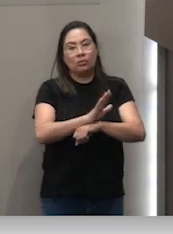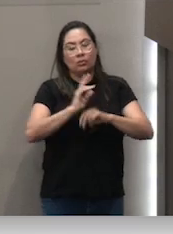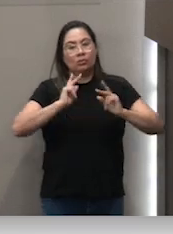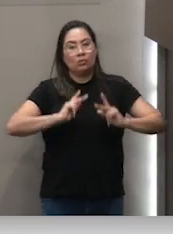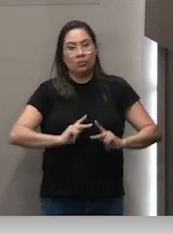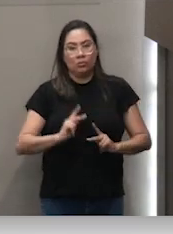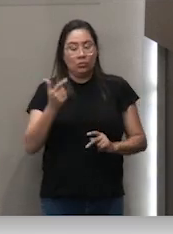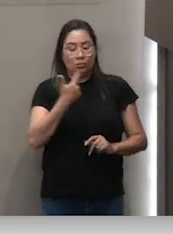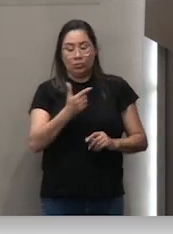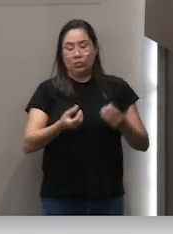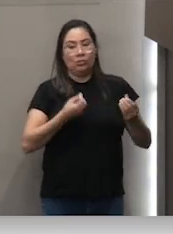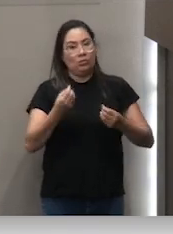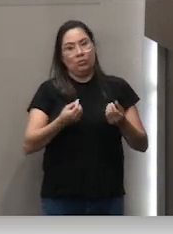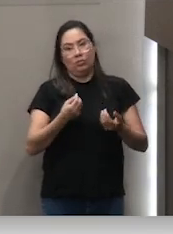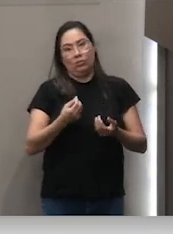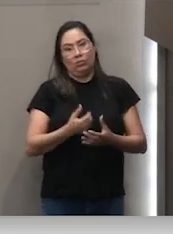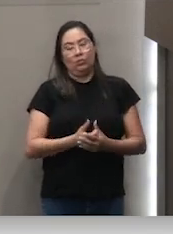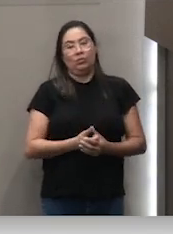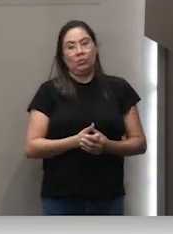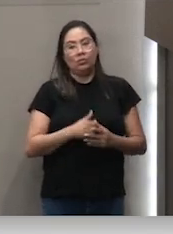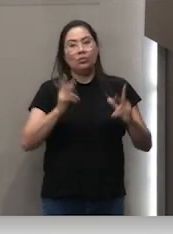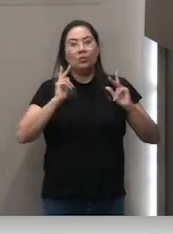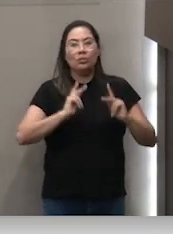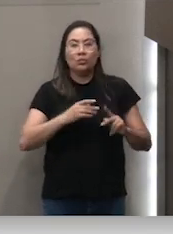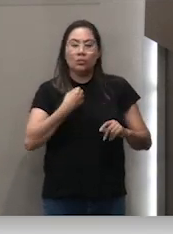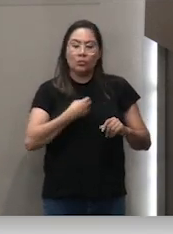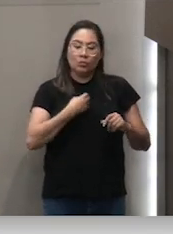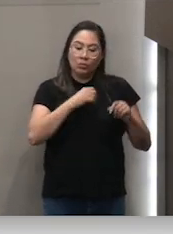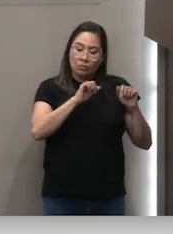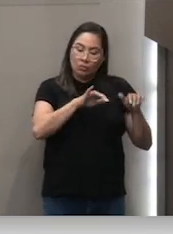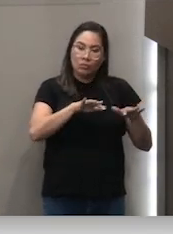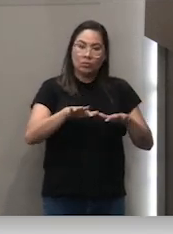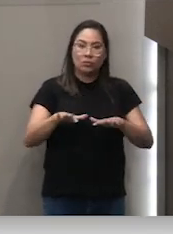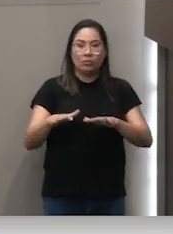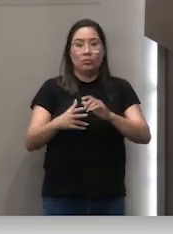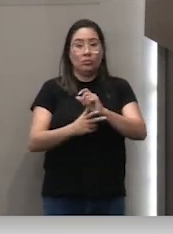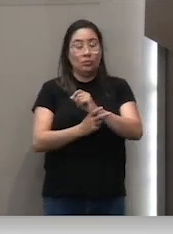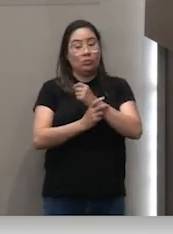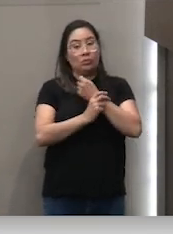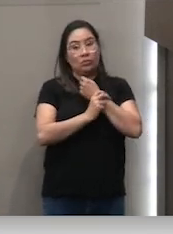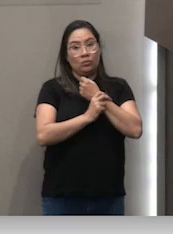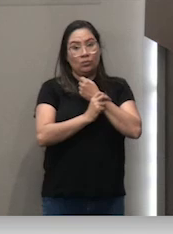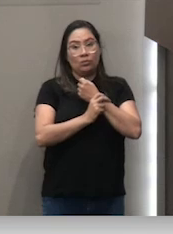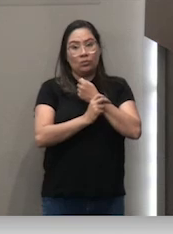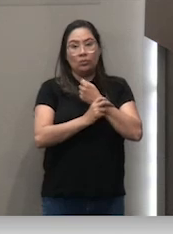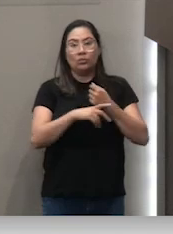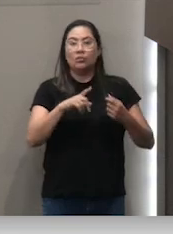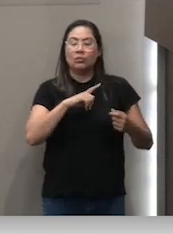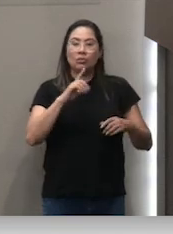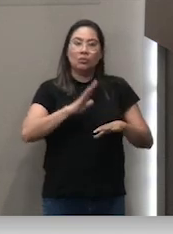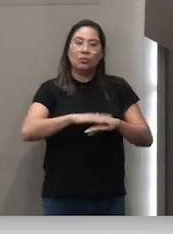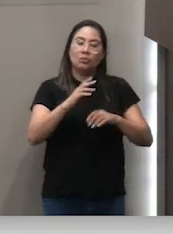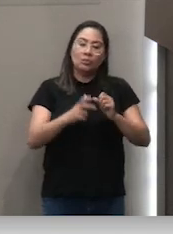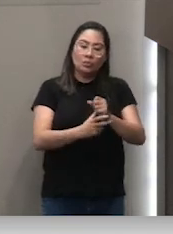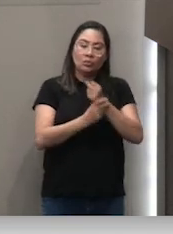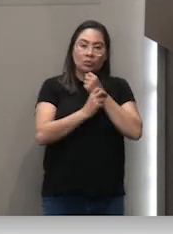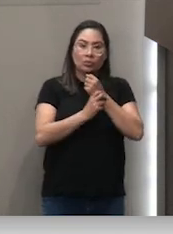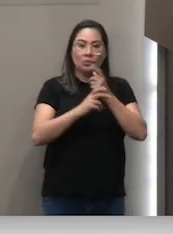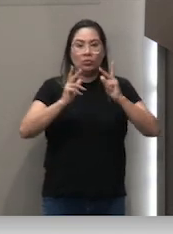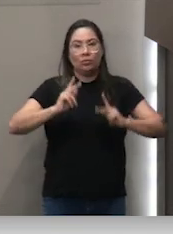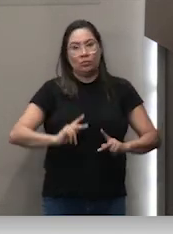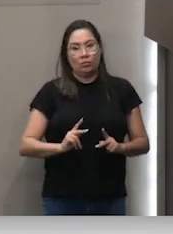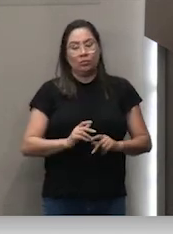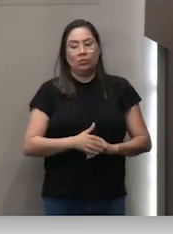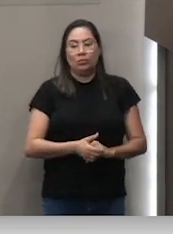dar errado. Quando as pessoas elas estão convergindo para aquela situação da segurança, levando mais segurança para as pessoas, não tem como